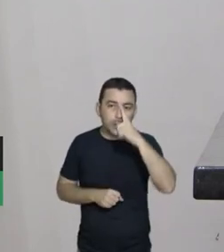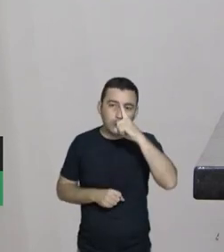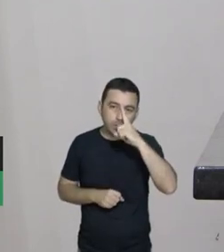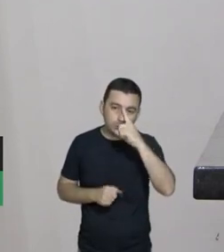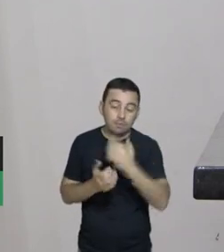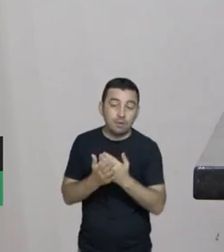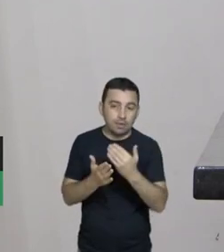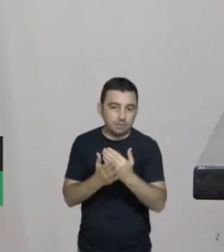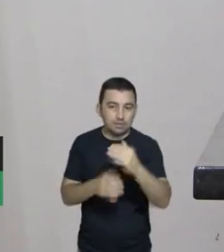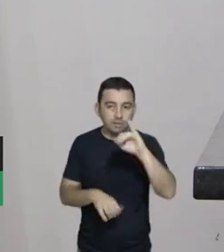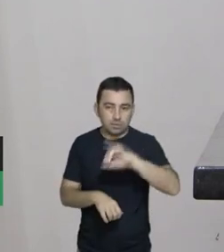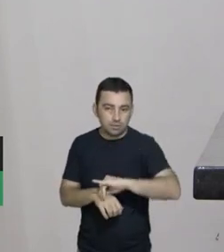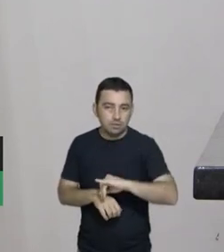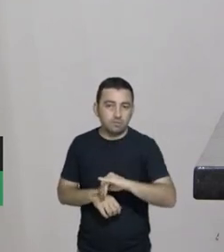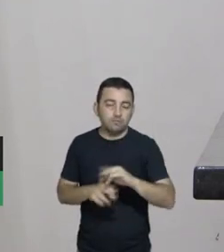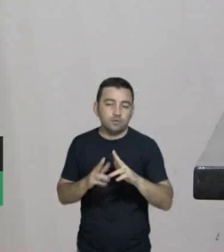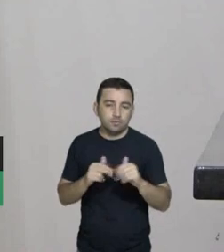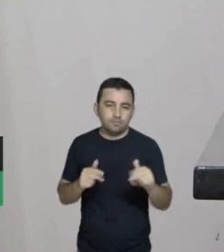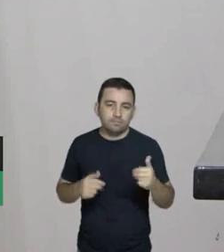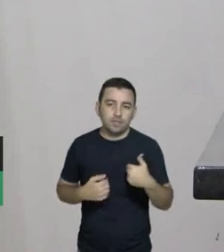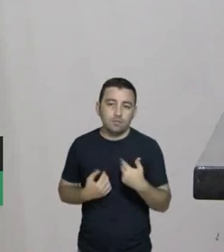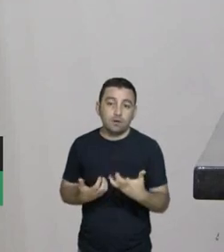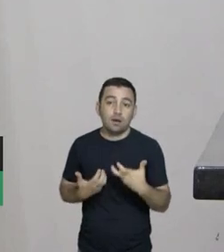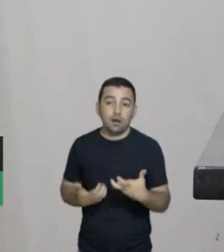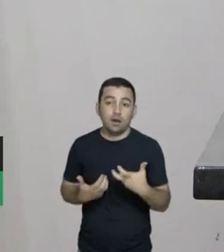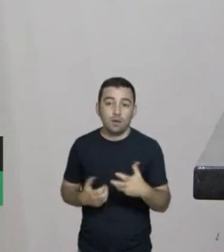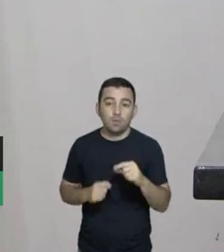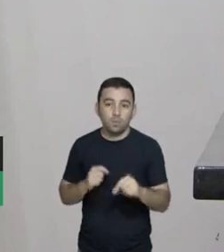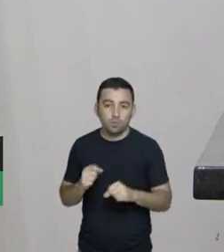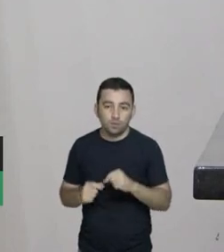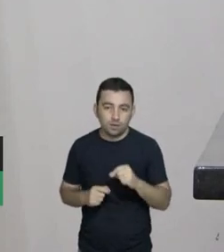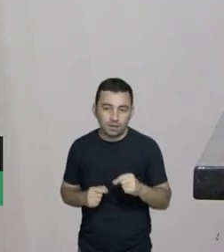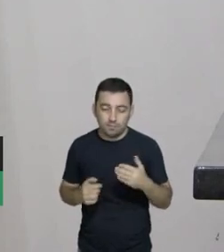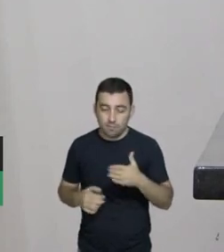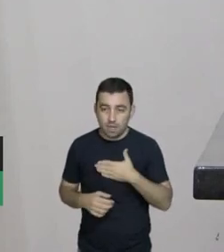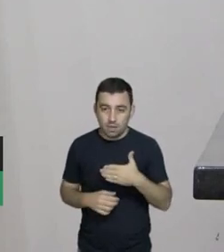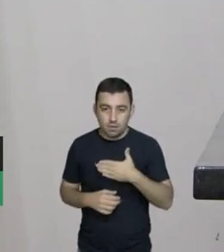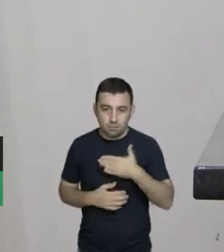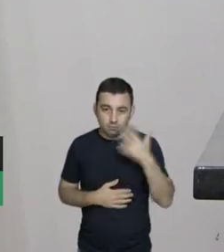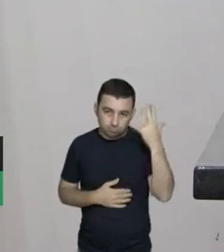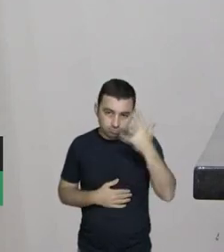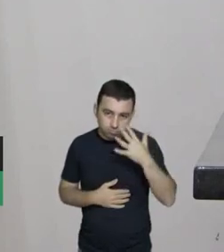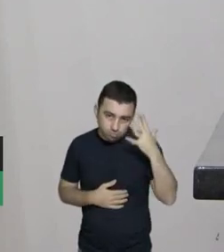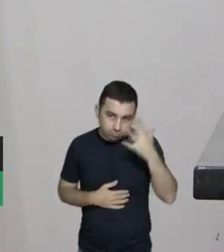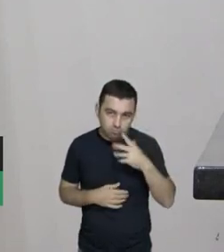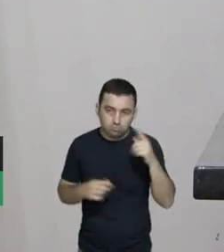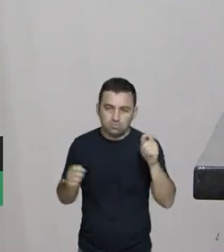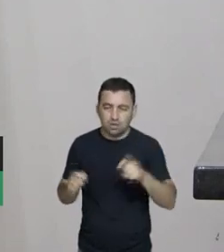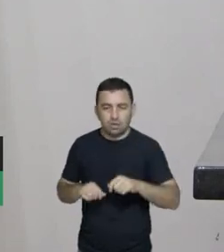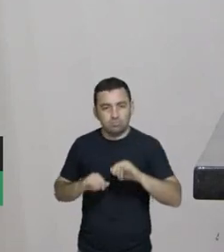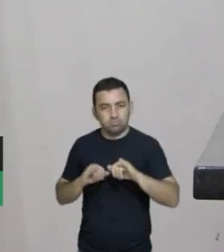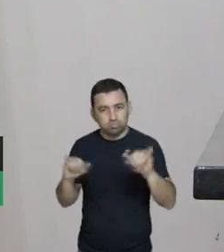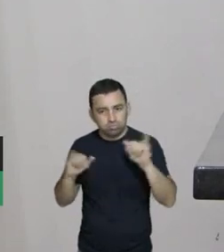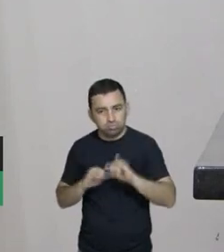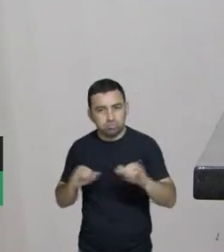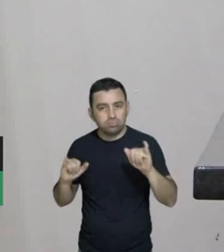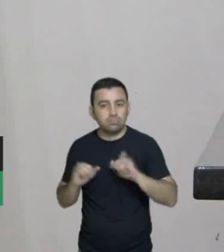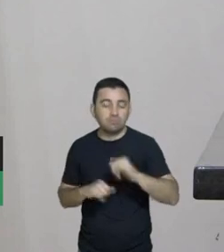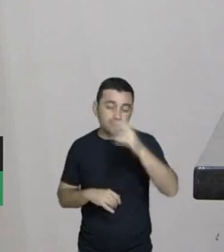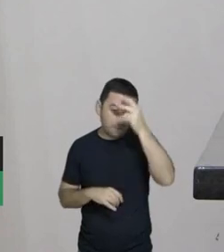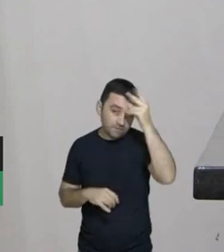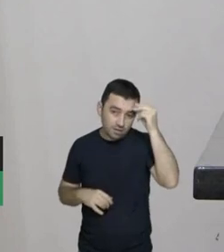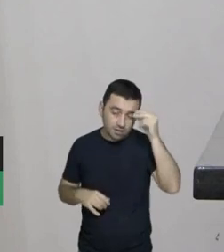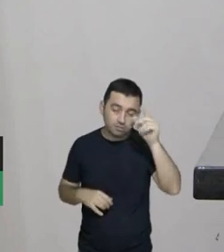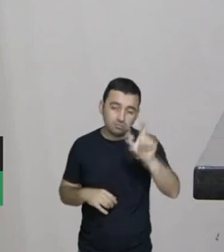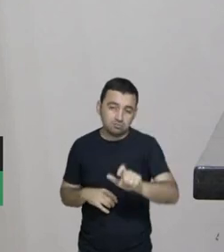capital. E gostaria muito que essa minha fala pudesse reverberar em atitudes de prefeitos e governo para